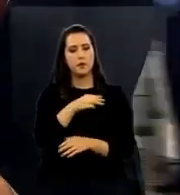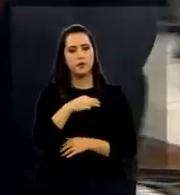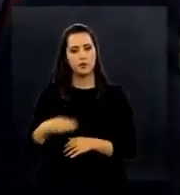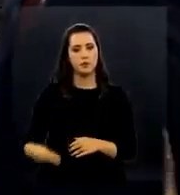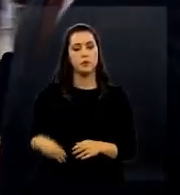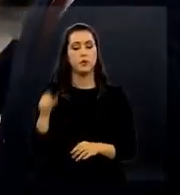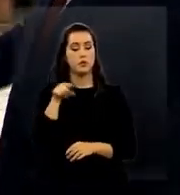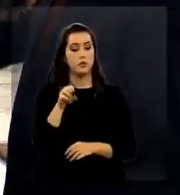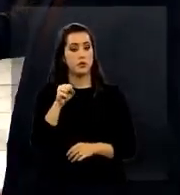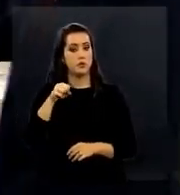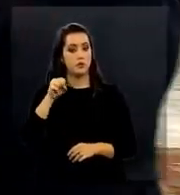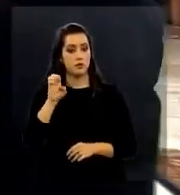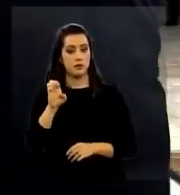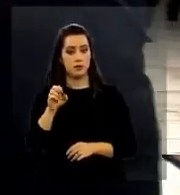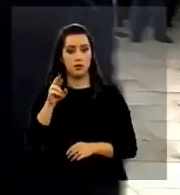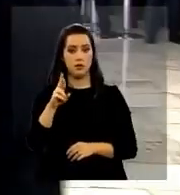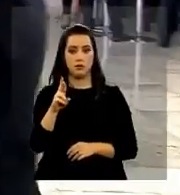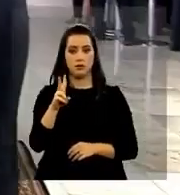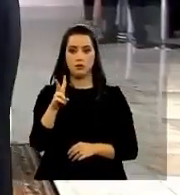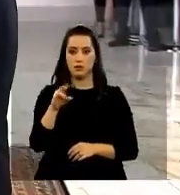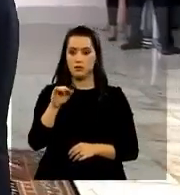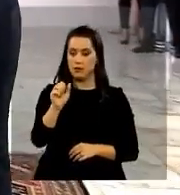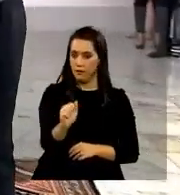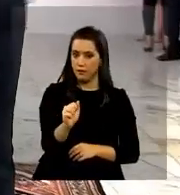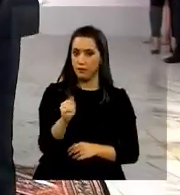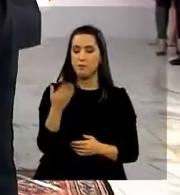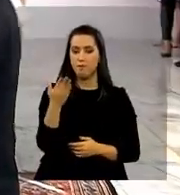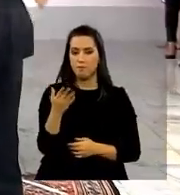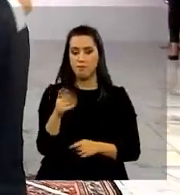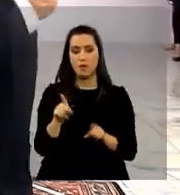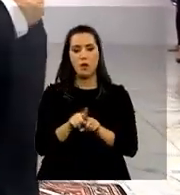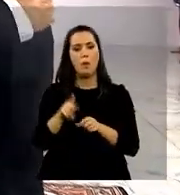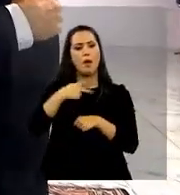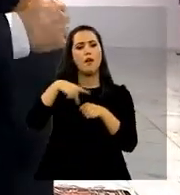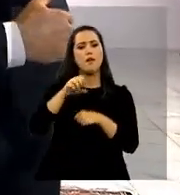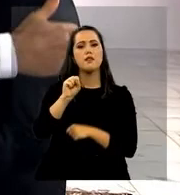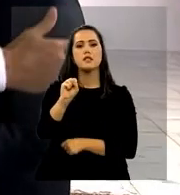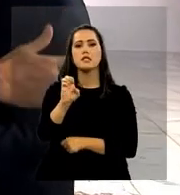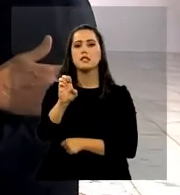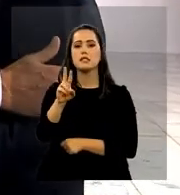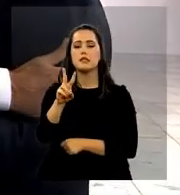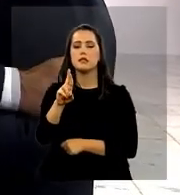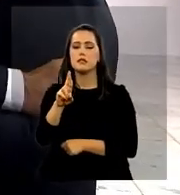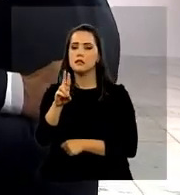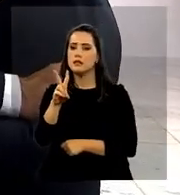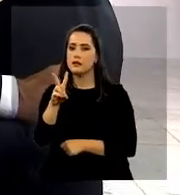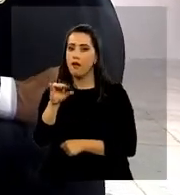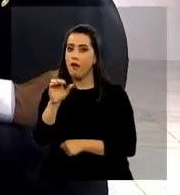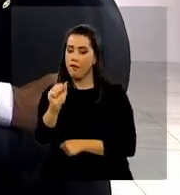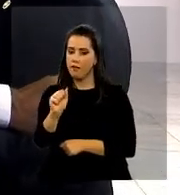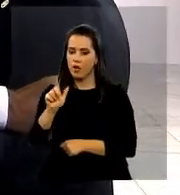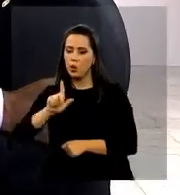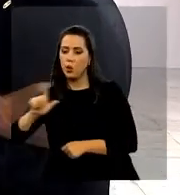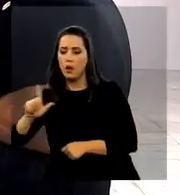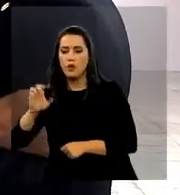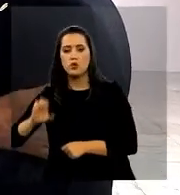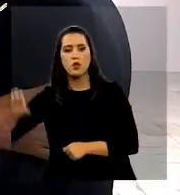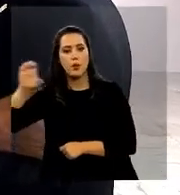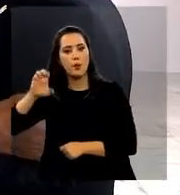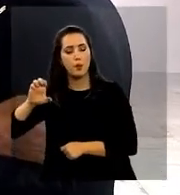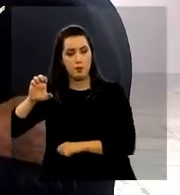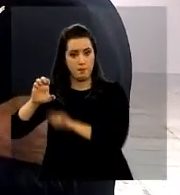da Sérvia. A República da Sérvia fica no leste europeu. Eles